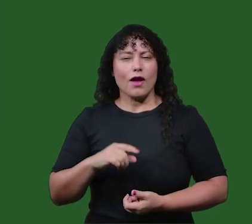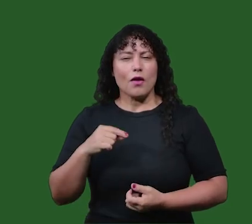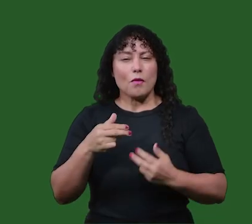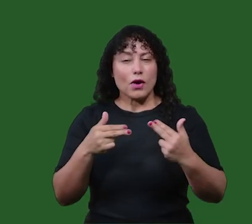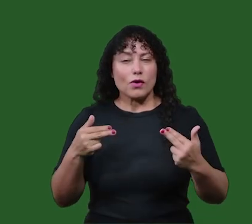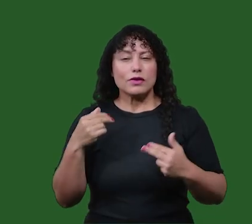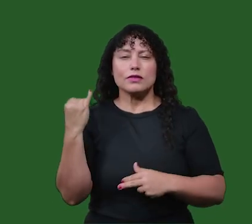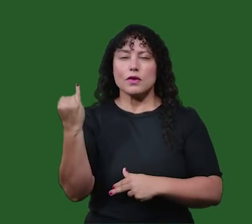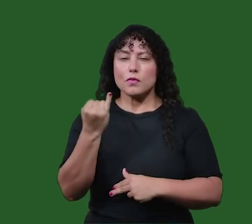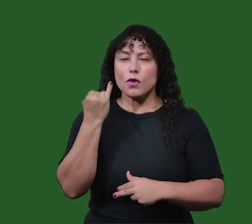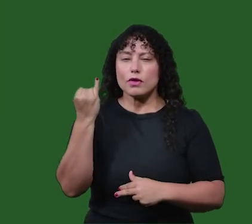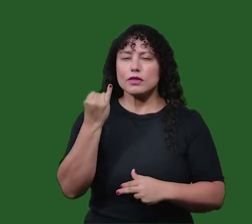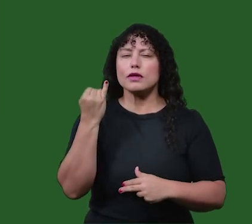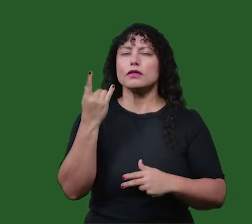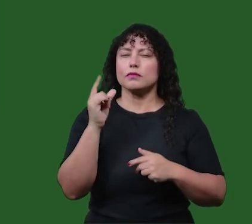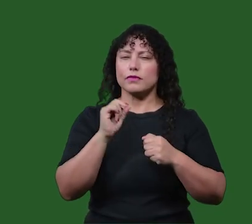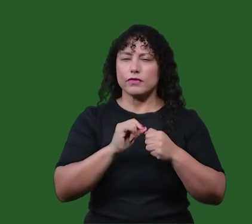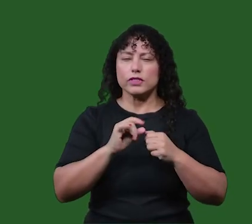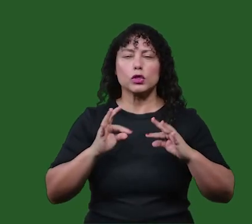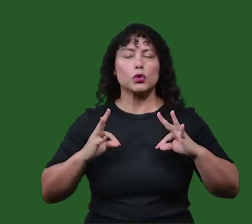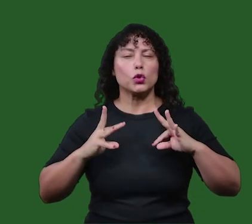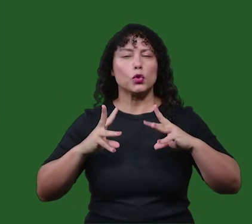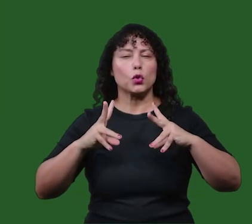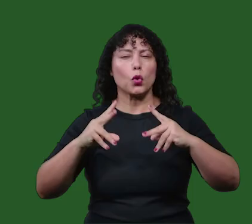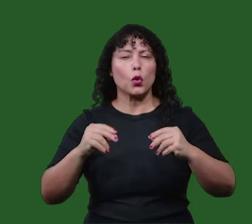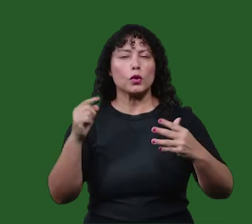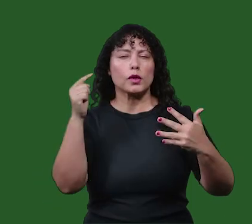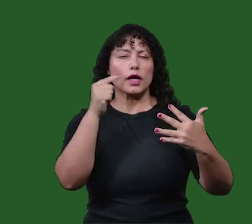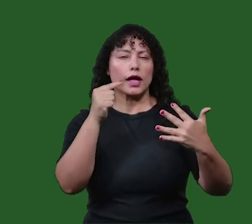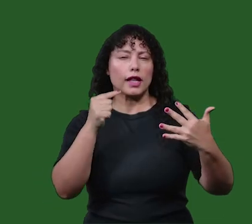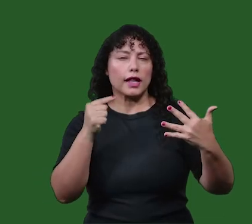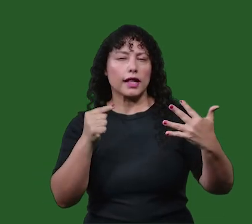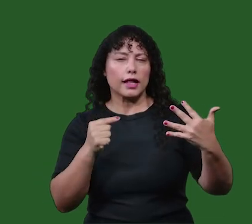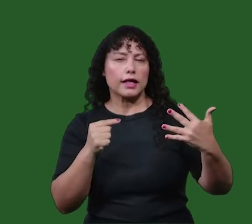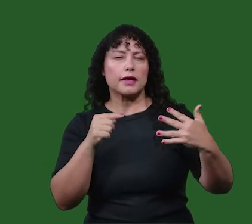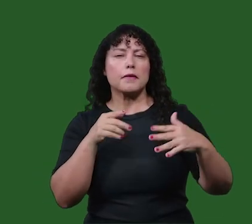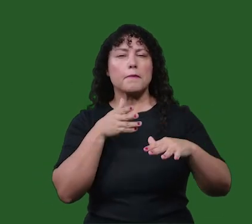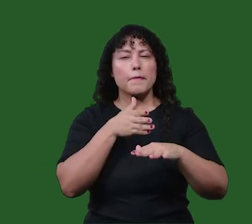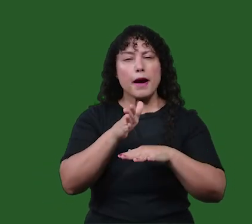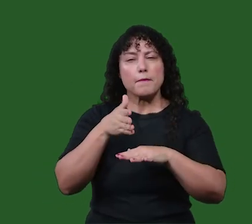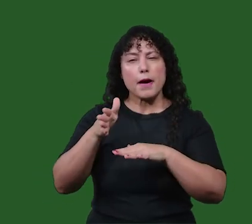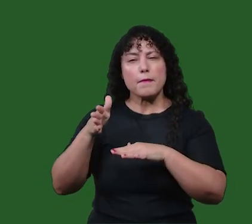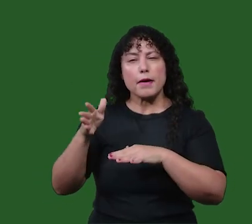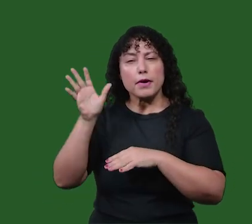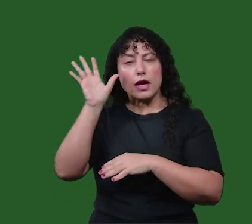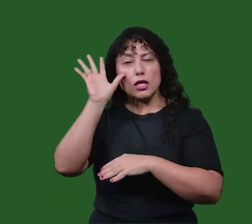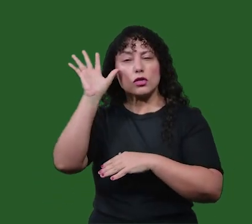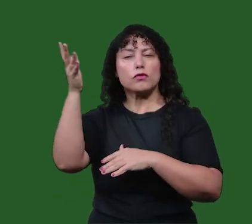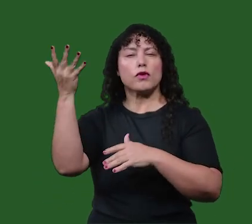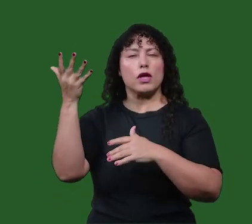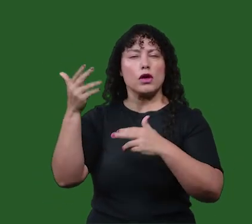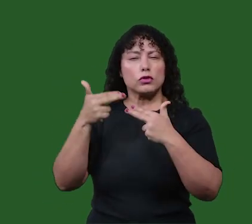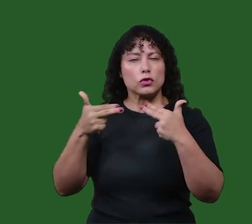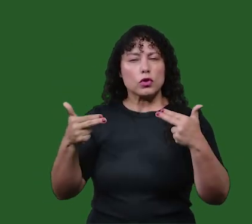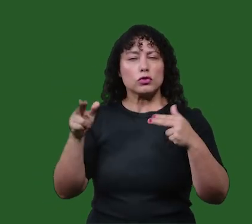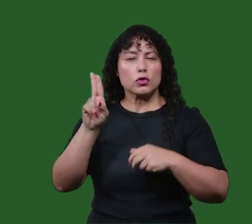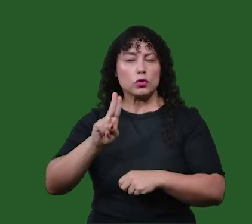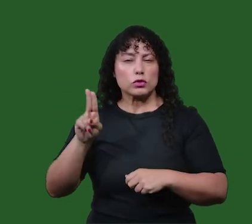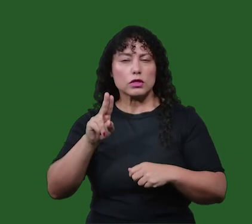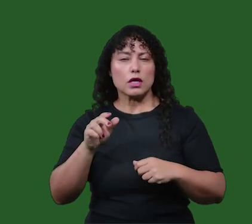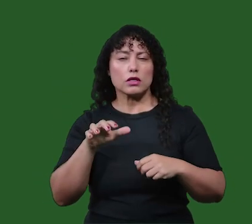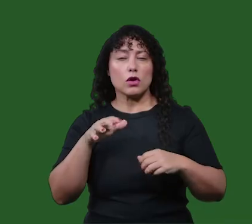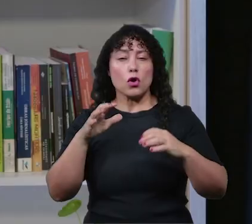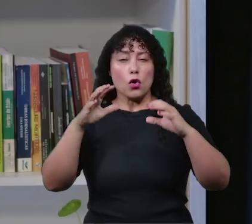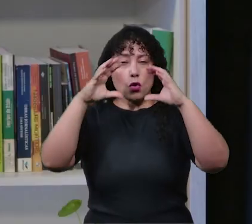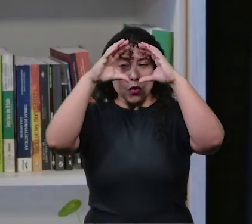Uma coisa importante na execução de todas essas questões que passam por essa tomada de decisão usando